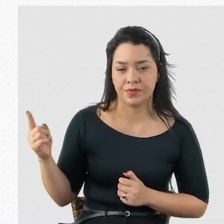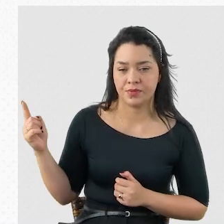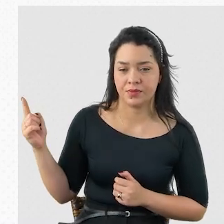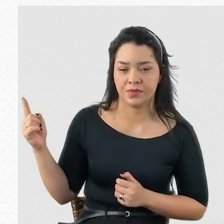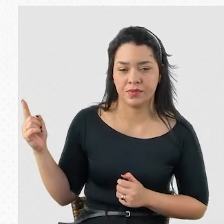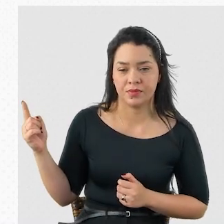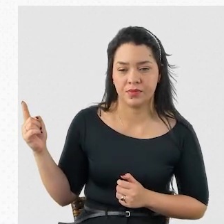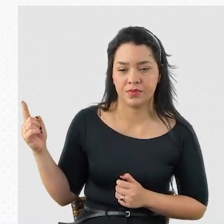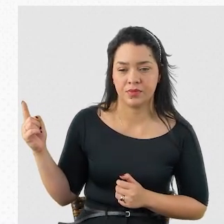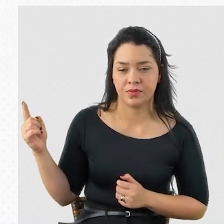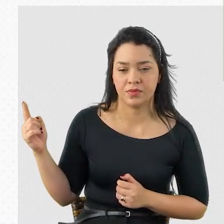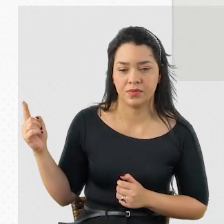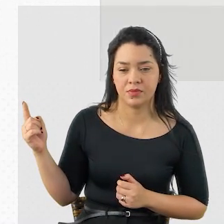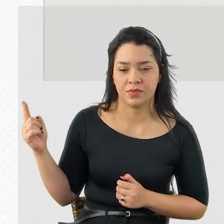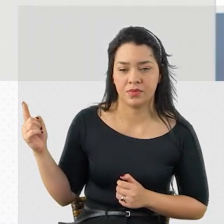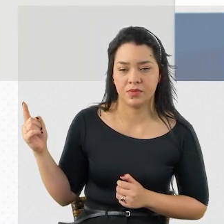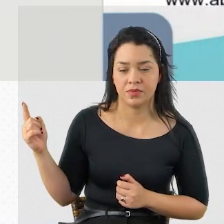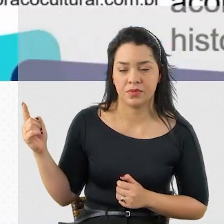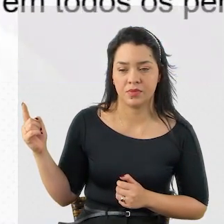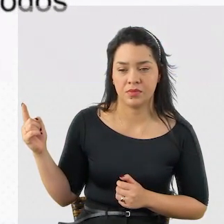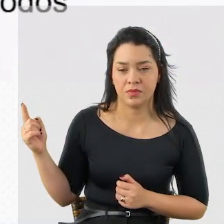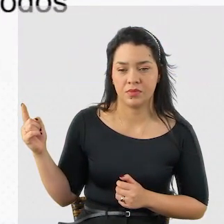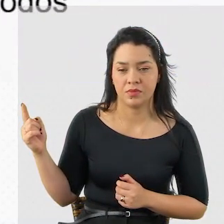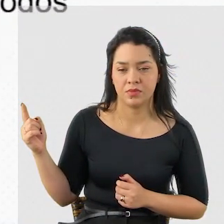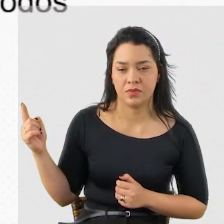indígena Tupinambá, na Guanabara, de